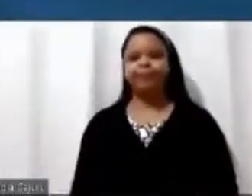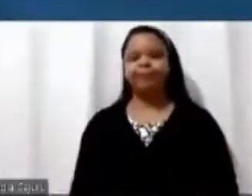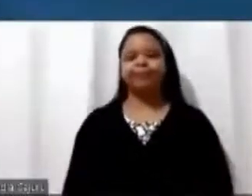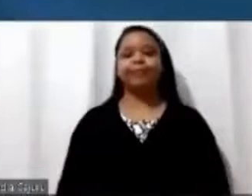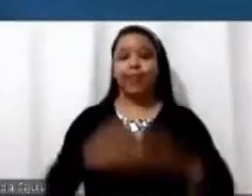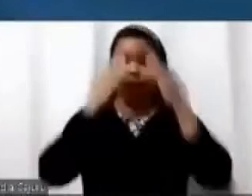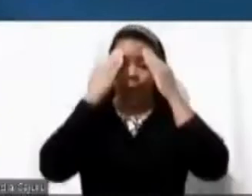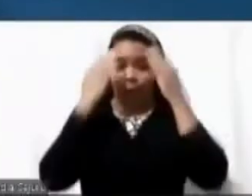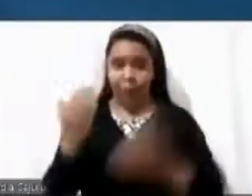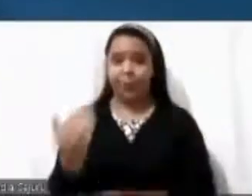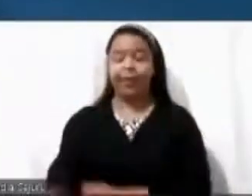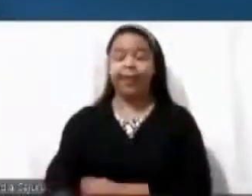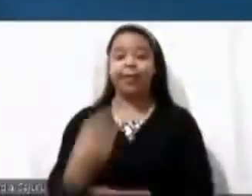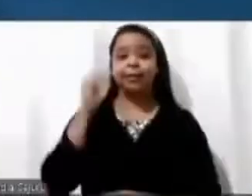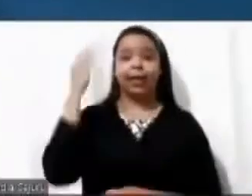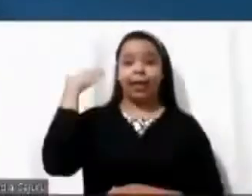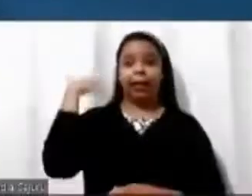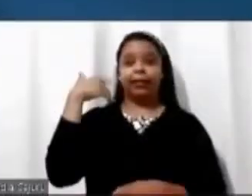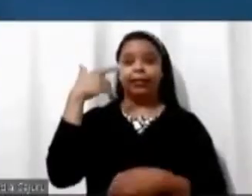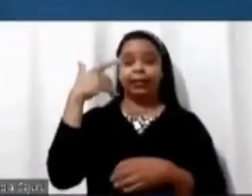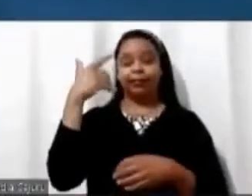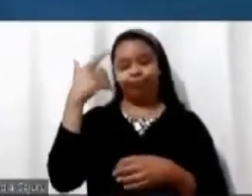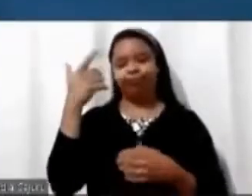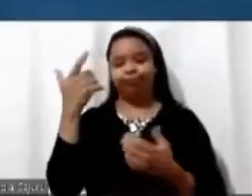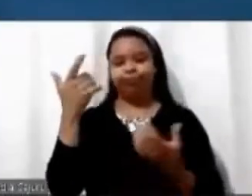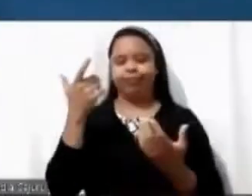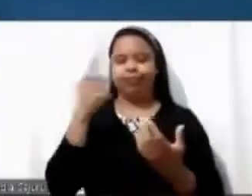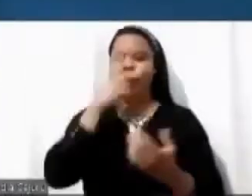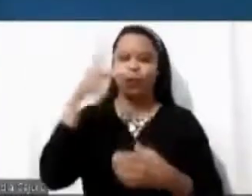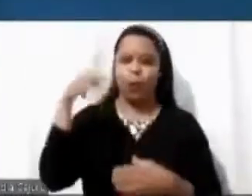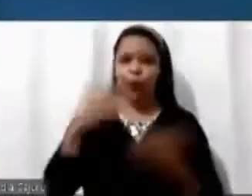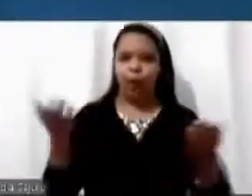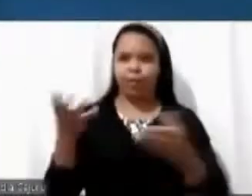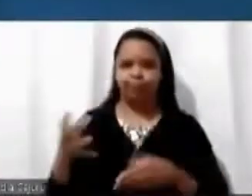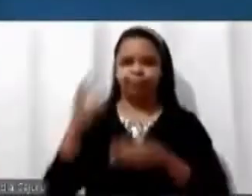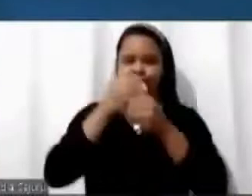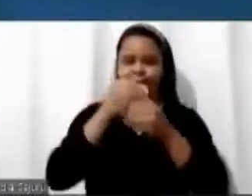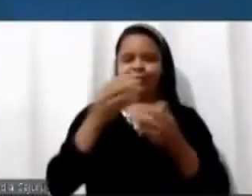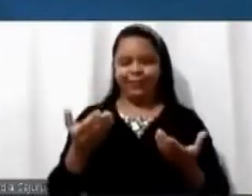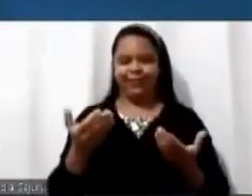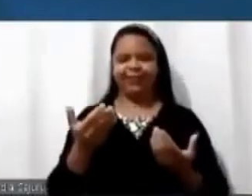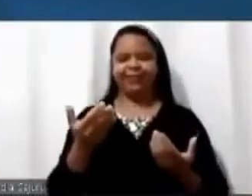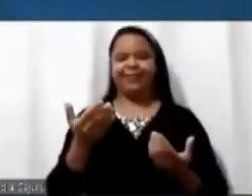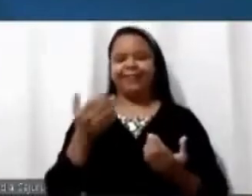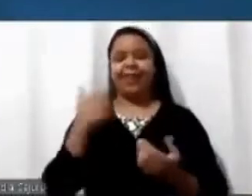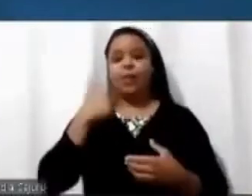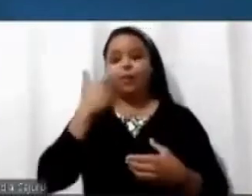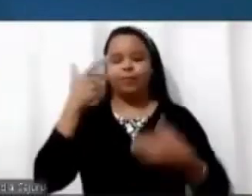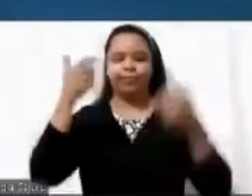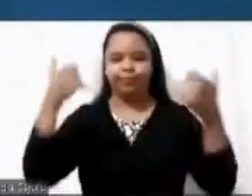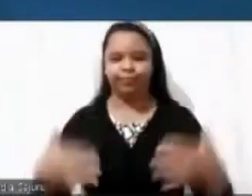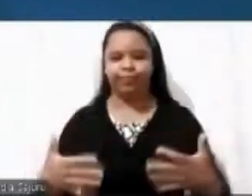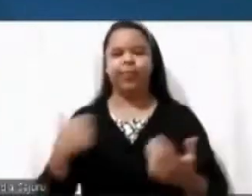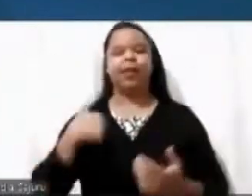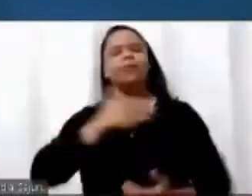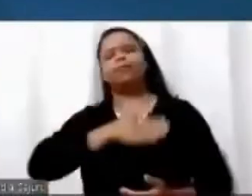estava apenas me apresentando. Para mim é uma honra chegar em Minas Gerais de maneira virtual, tirando um dos